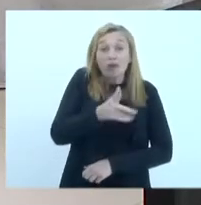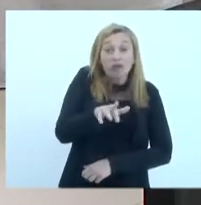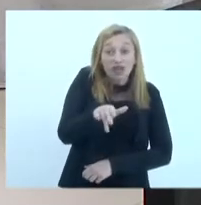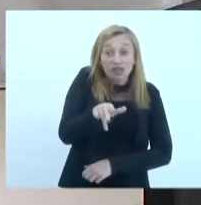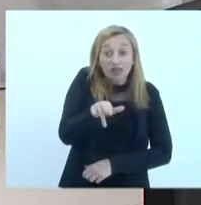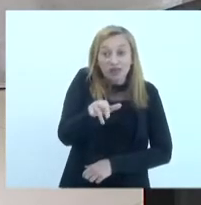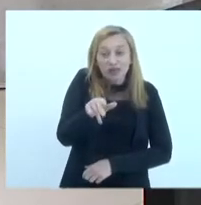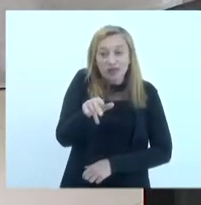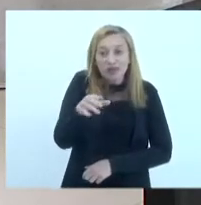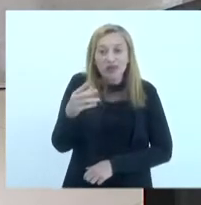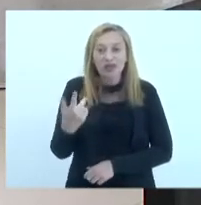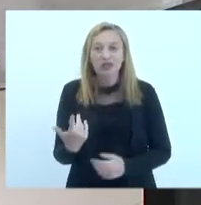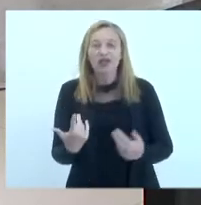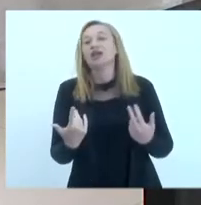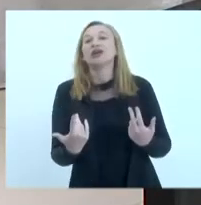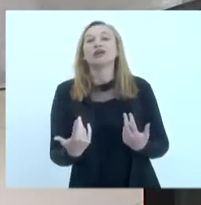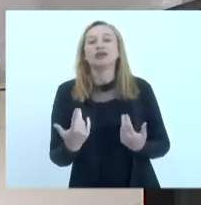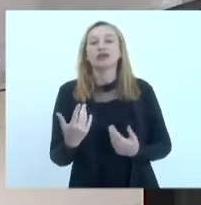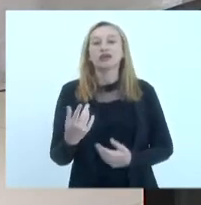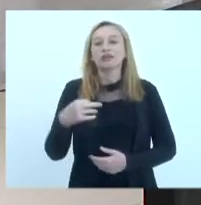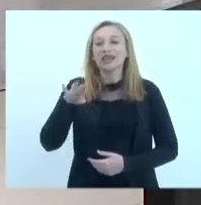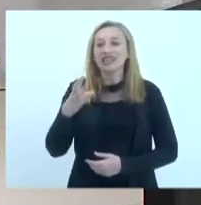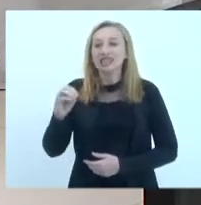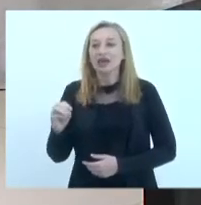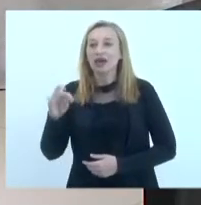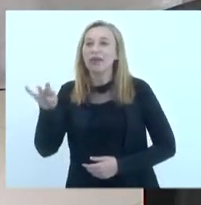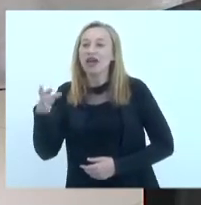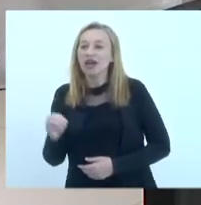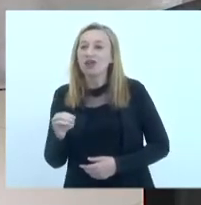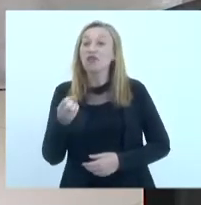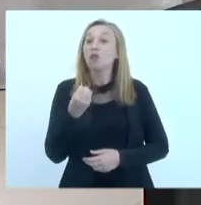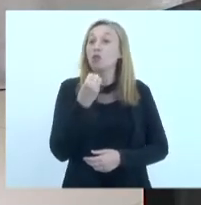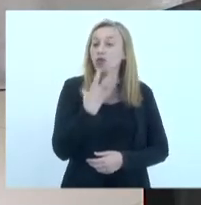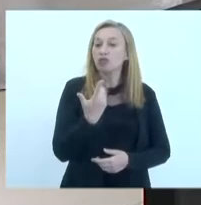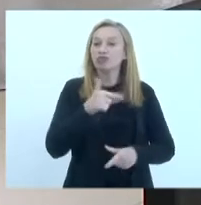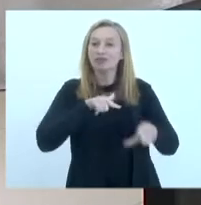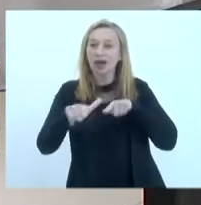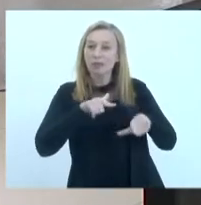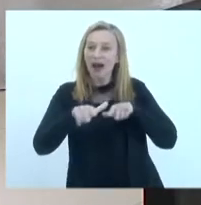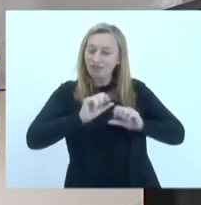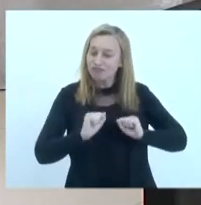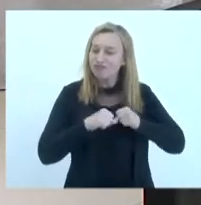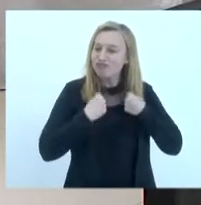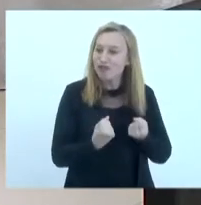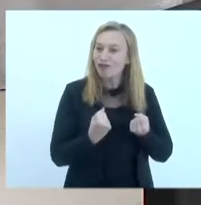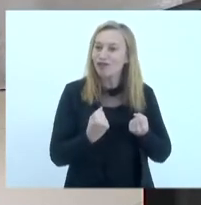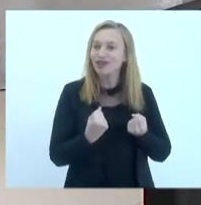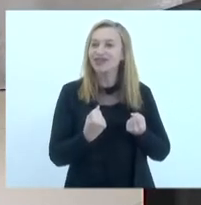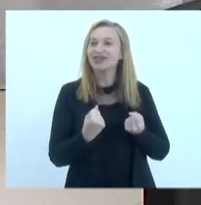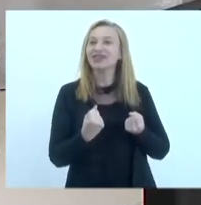amigo Marcelo Cabeleireiro, que faz um trabalho bacana de defesa